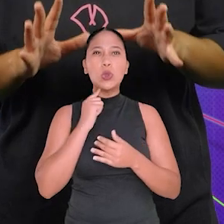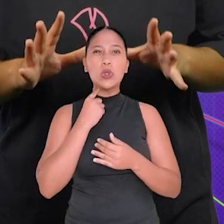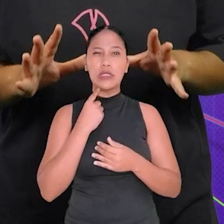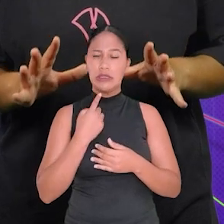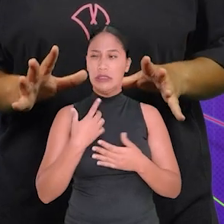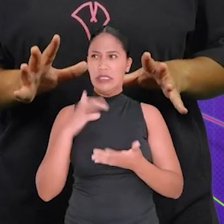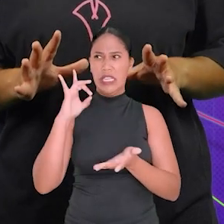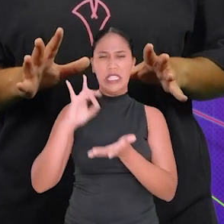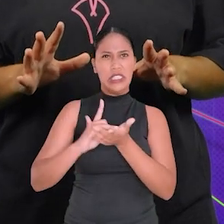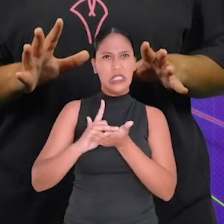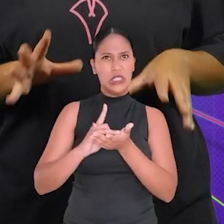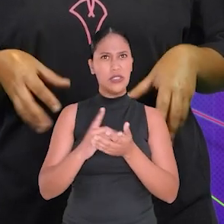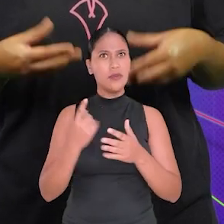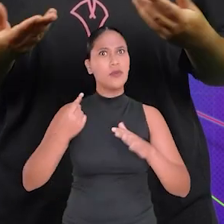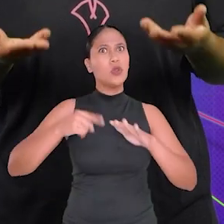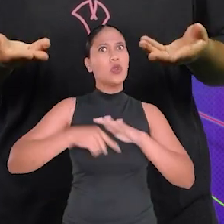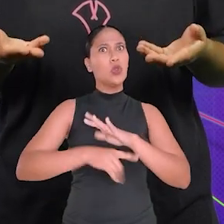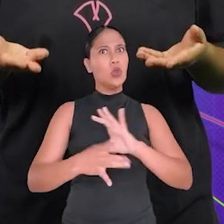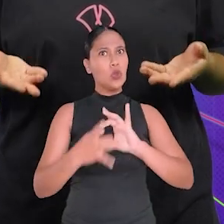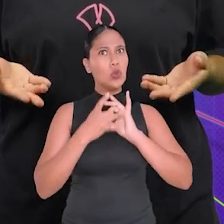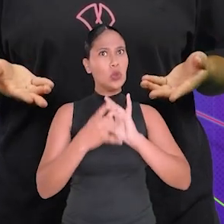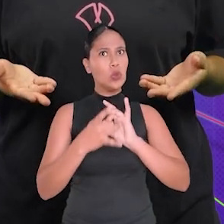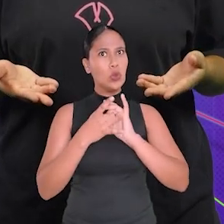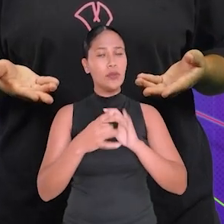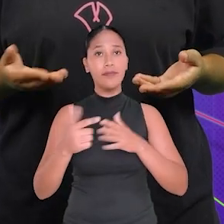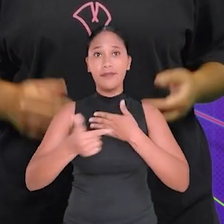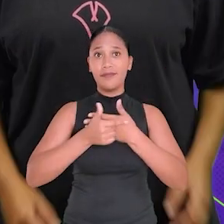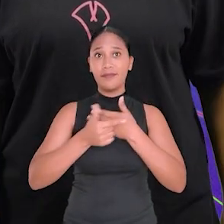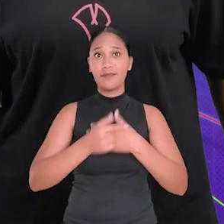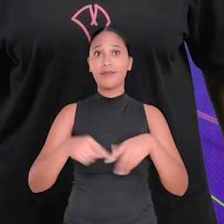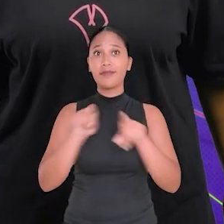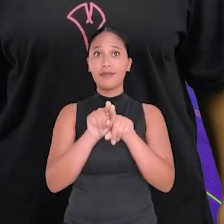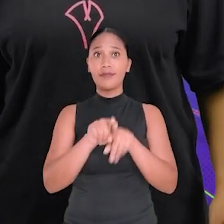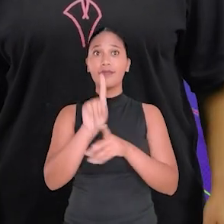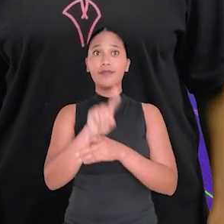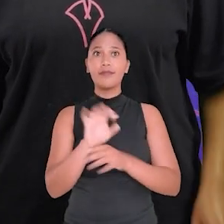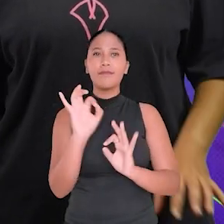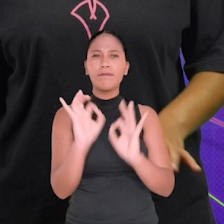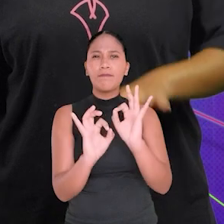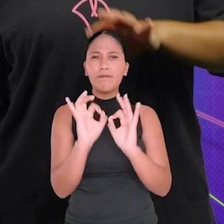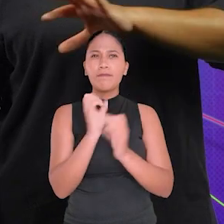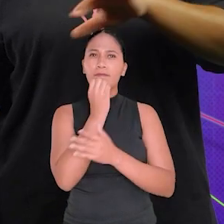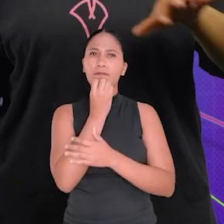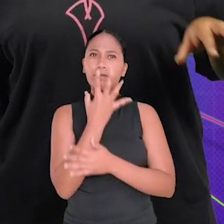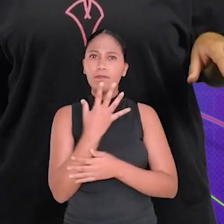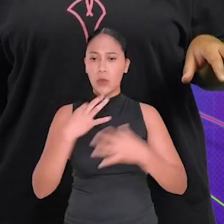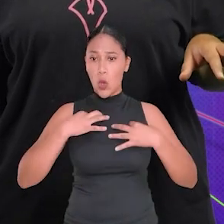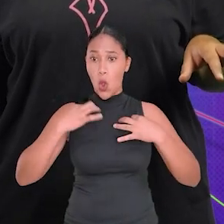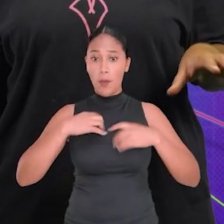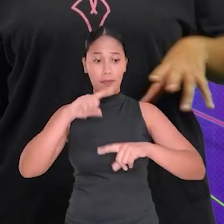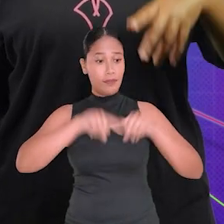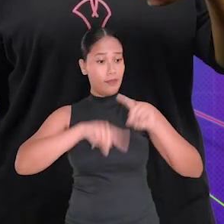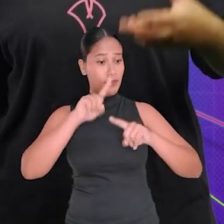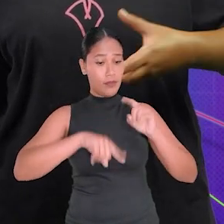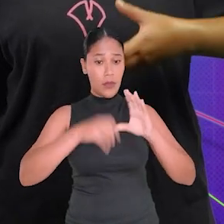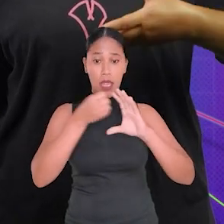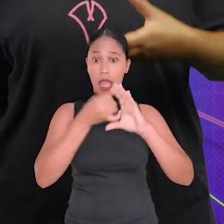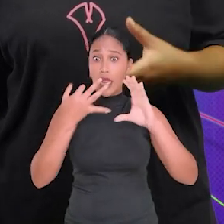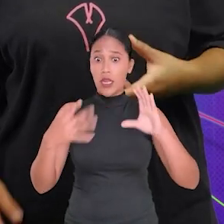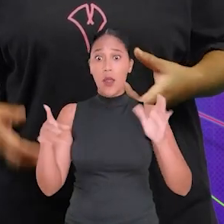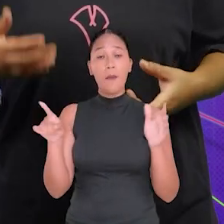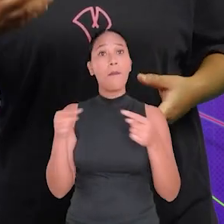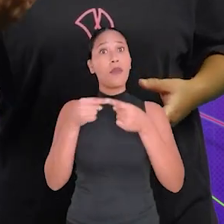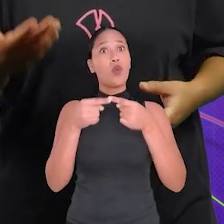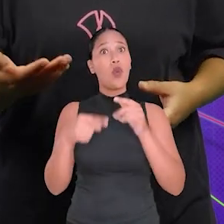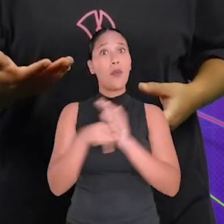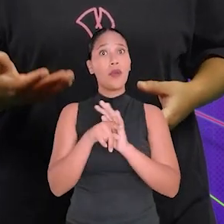e sujas, para criar uma sensação de realismo e imersão. Os personagens são também muito bem trabalhados, com roupas e